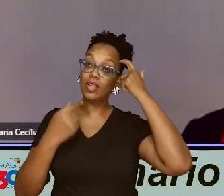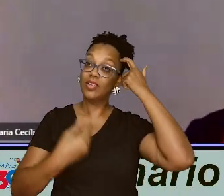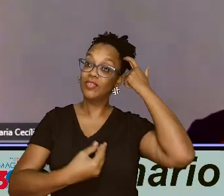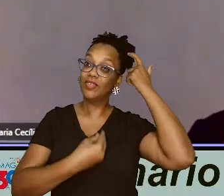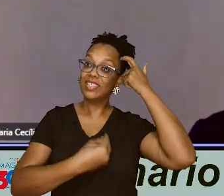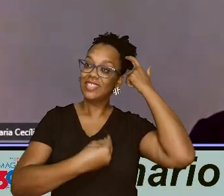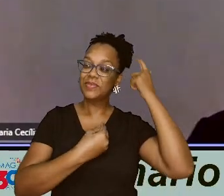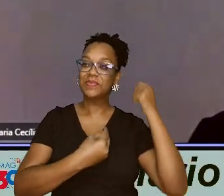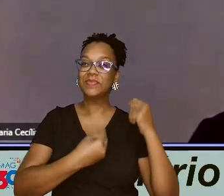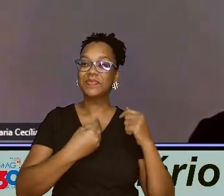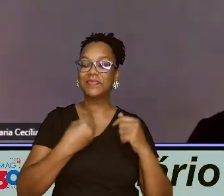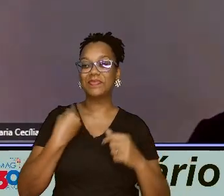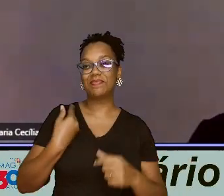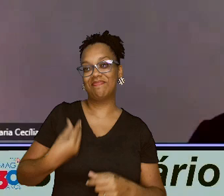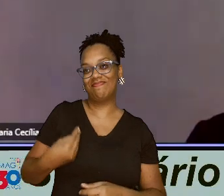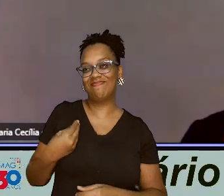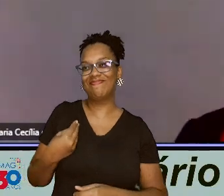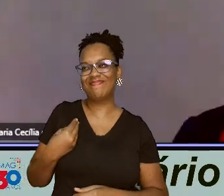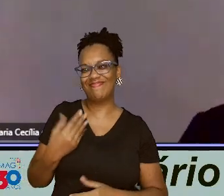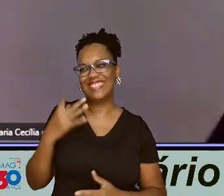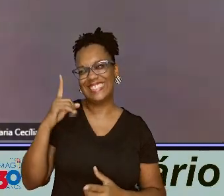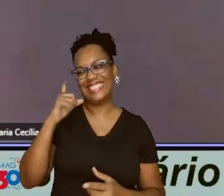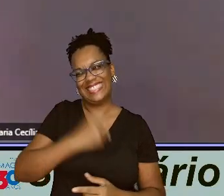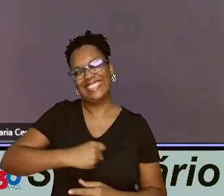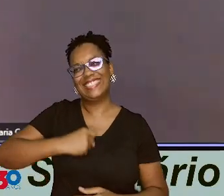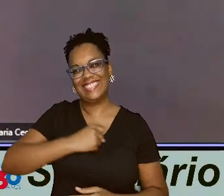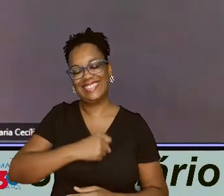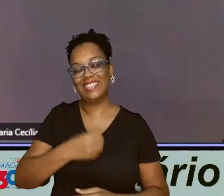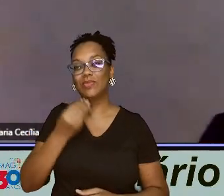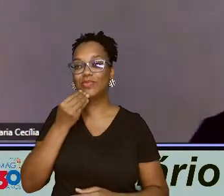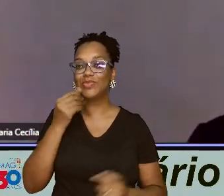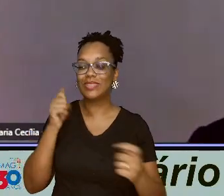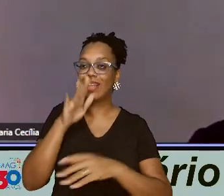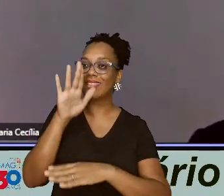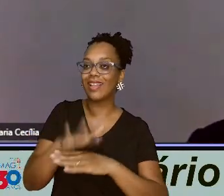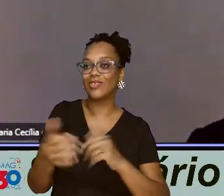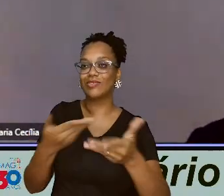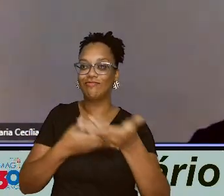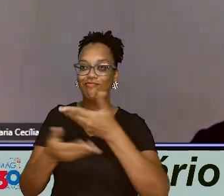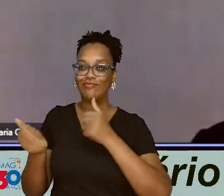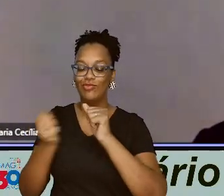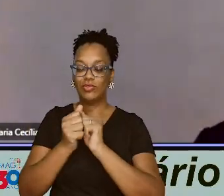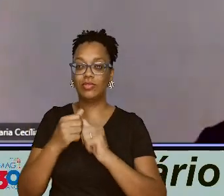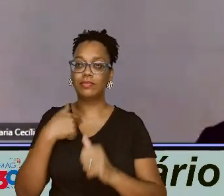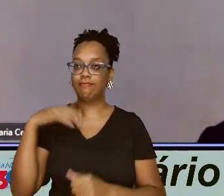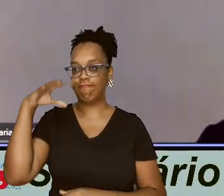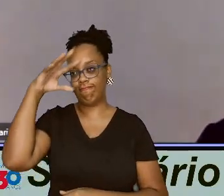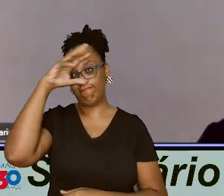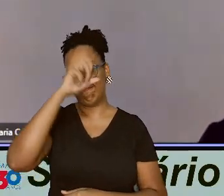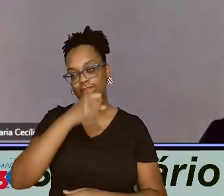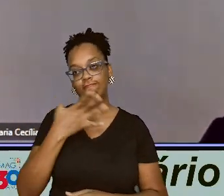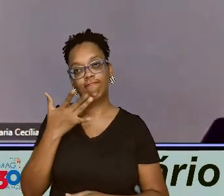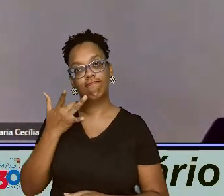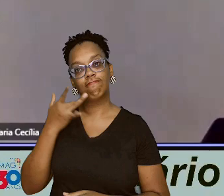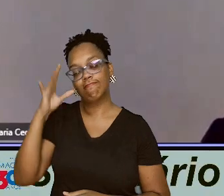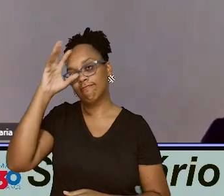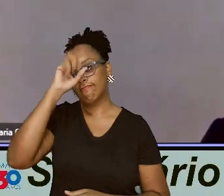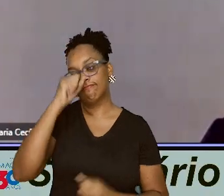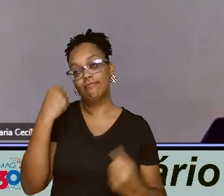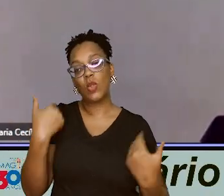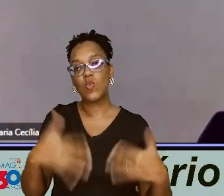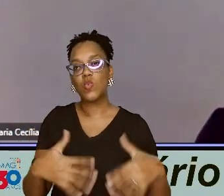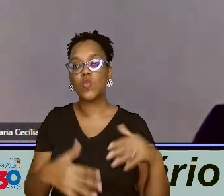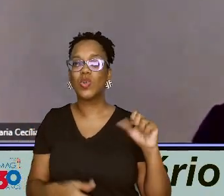presencial, muita saudade dessas possibilidades, dessas tardes juntos, né, eu aprendi demais. Como a Suzana colocou, quando a